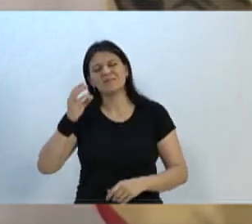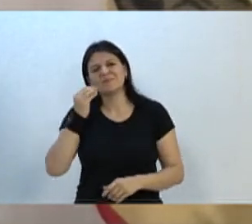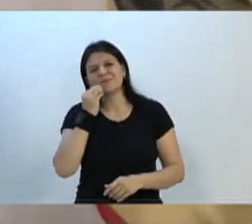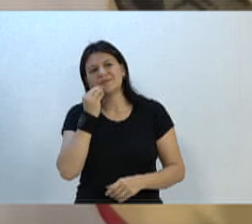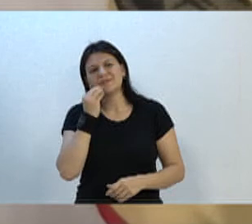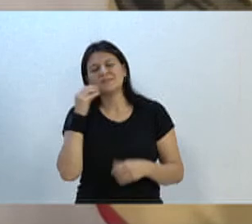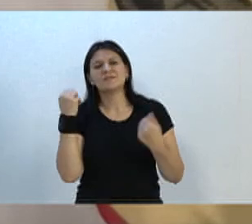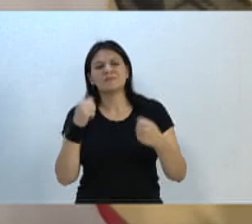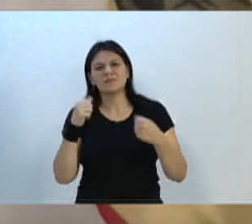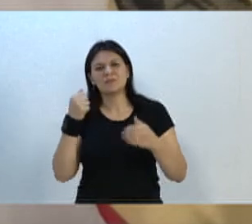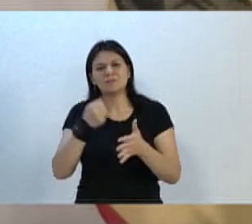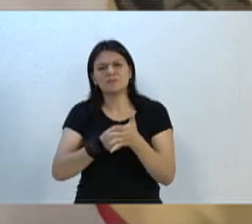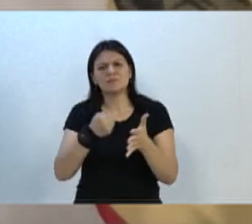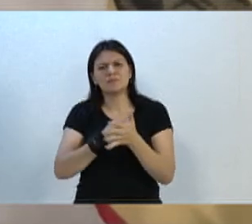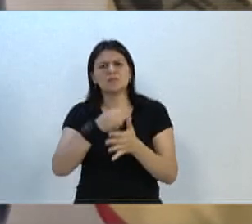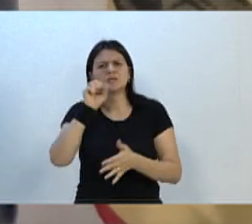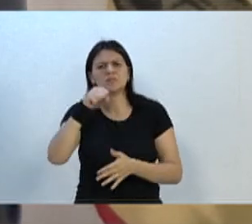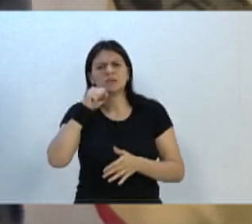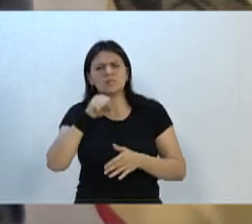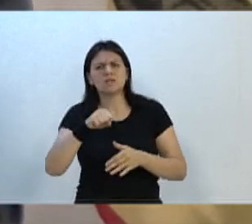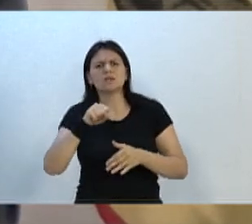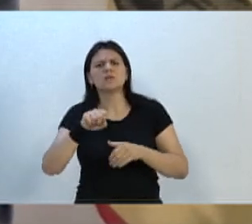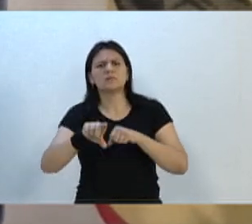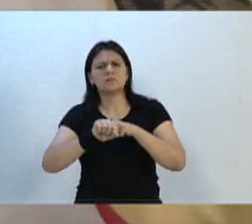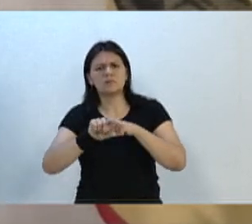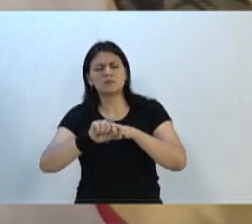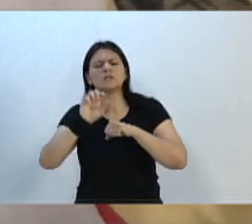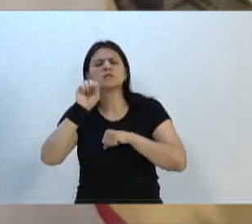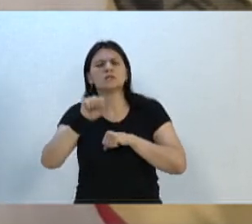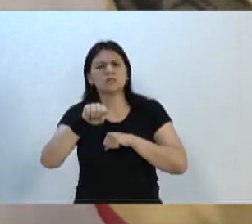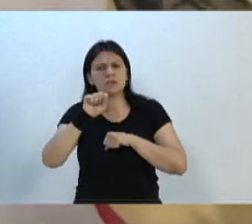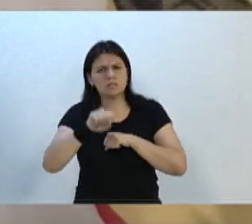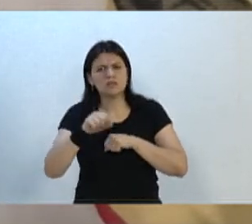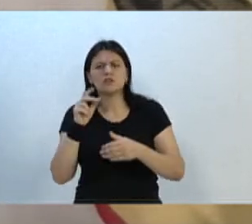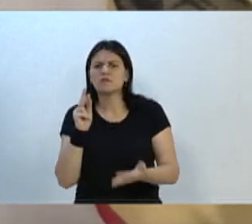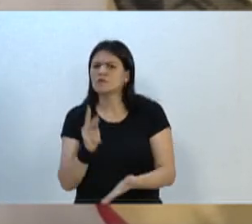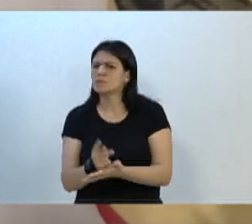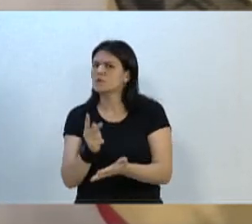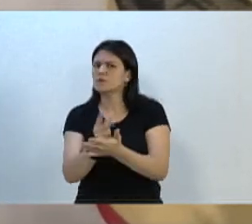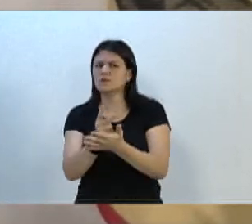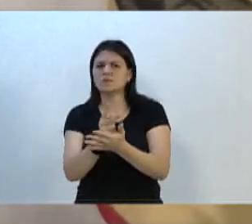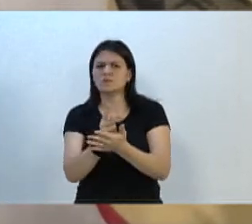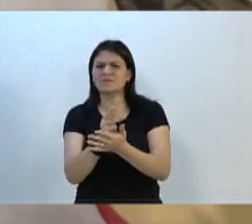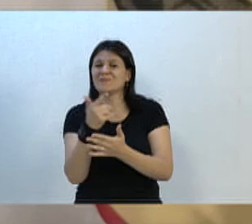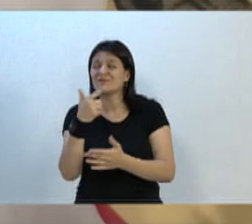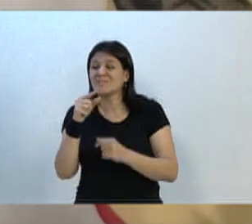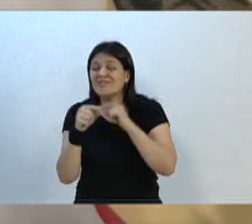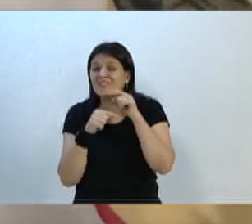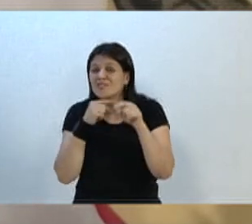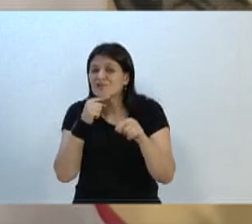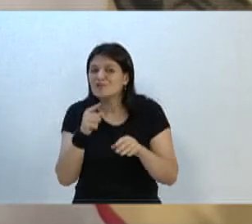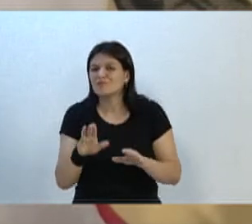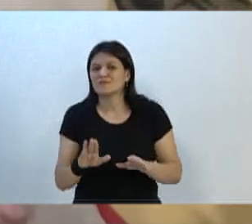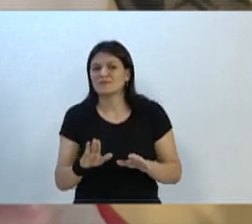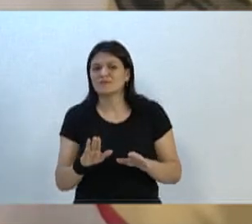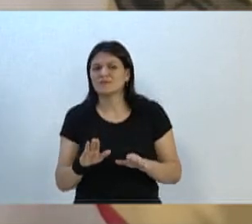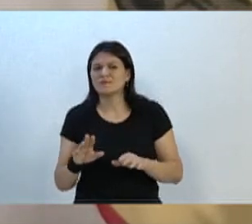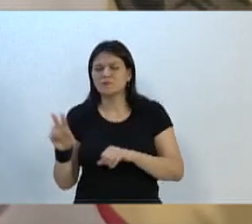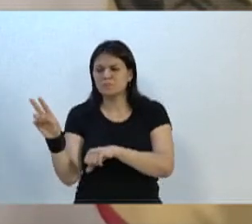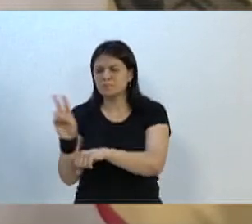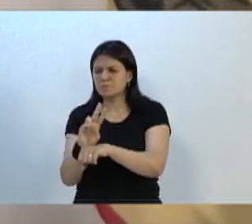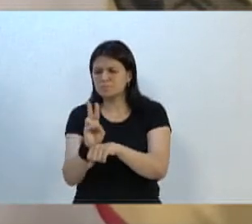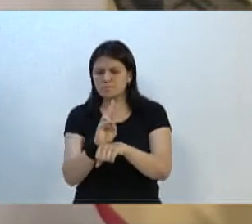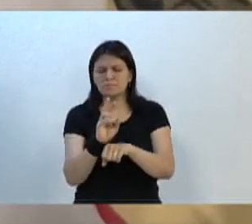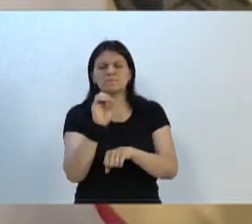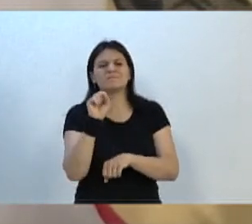temos que fazer cobrança assim a secretaria Sim vamos fazer e vamos continuar fazendo não tenha dúvida disso vamos fiscalizar